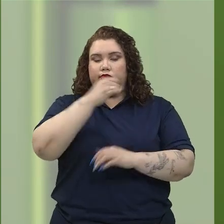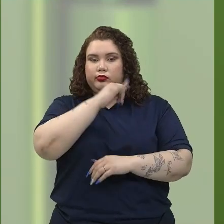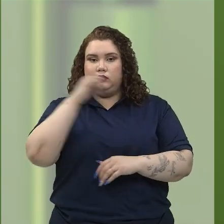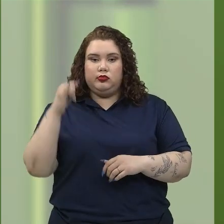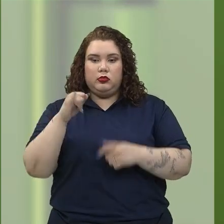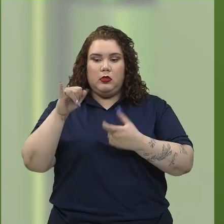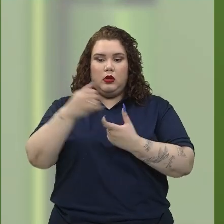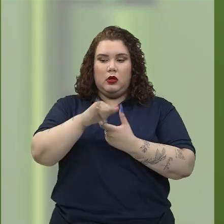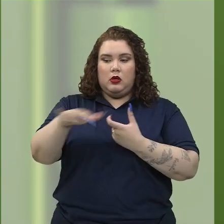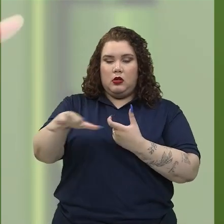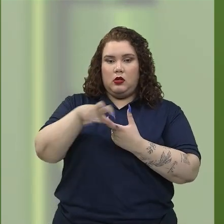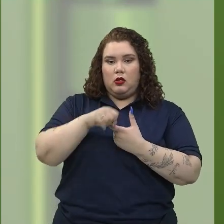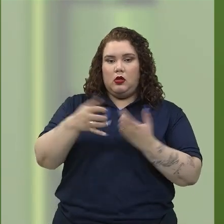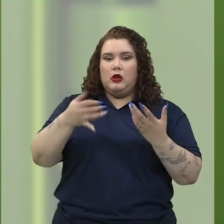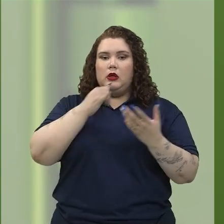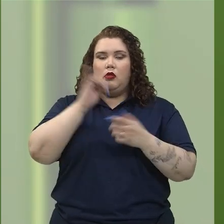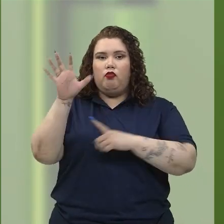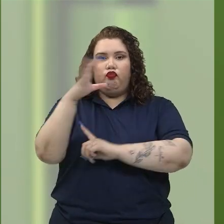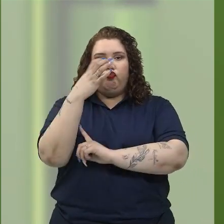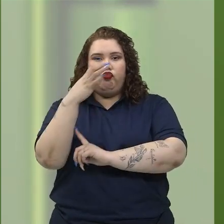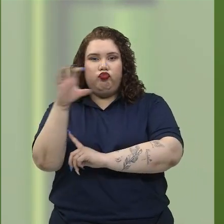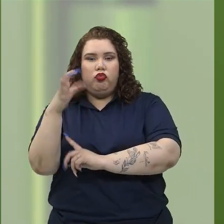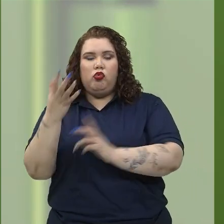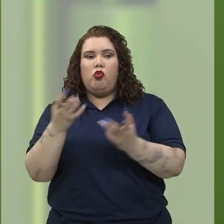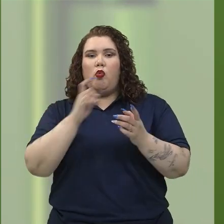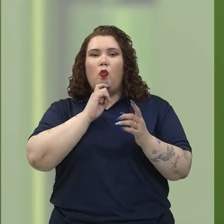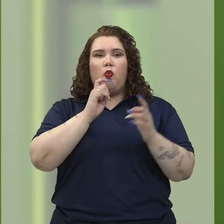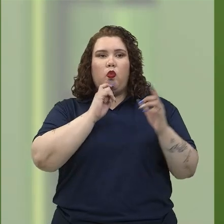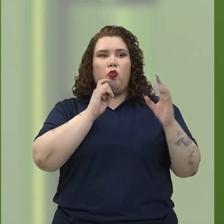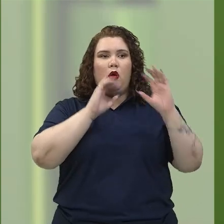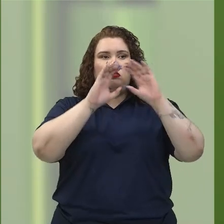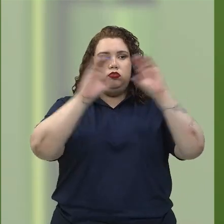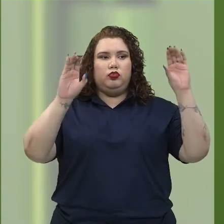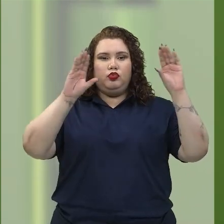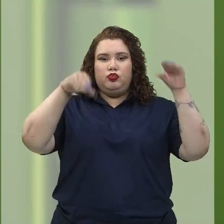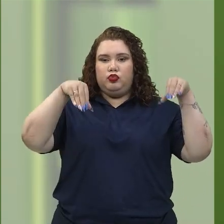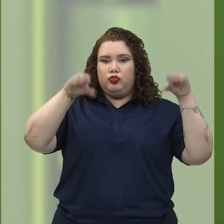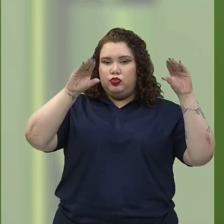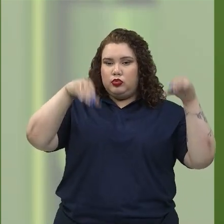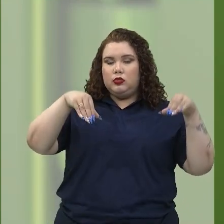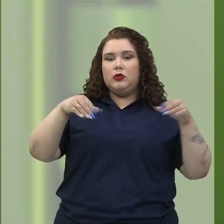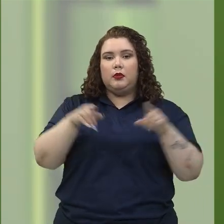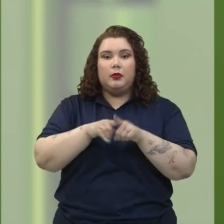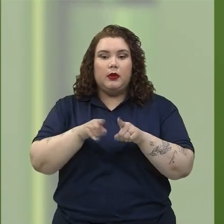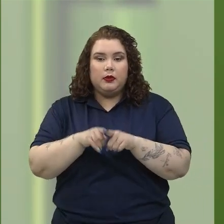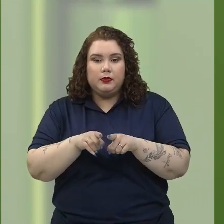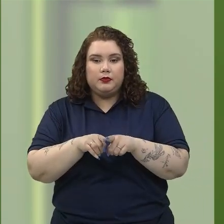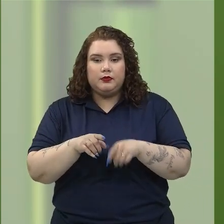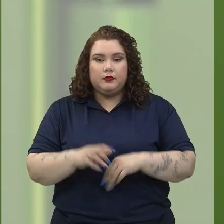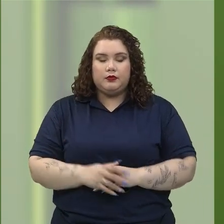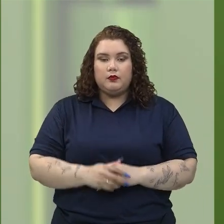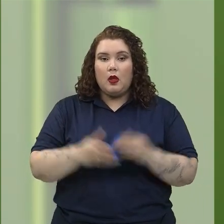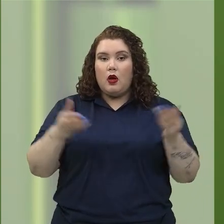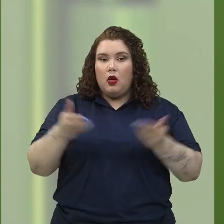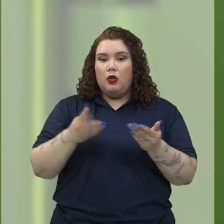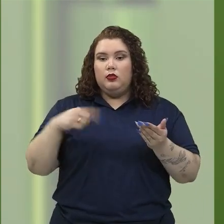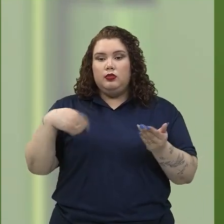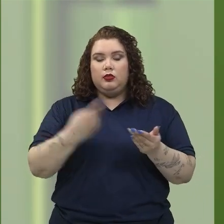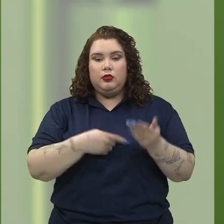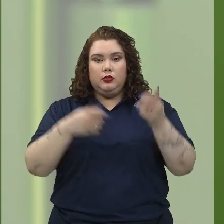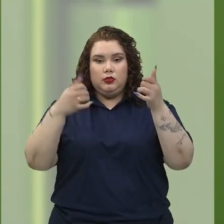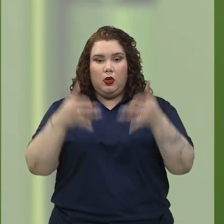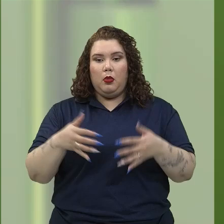receptores. Ar-condicionados, ventiladores, certo? Agora a gente vai falar aqui de um